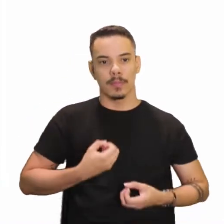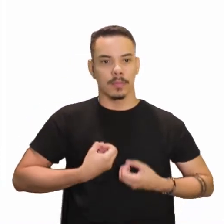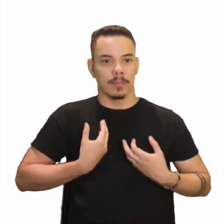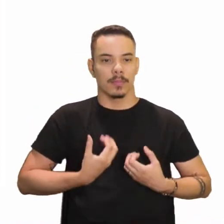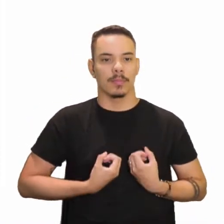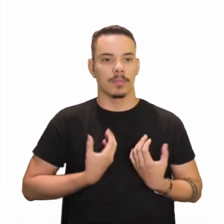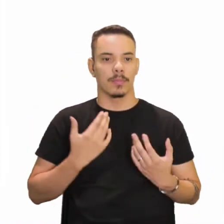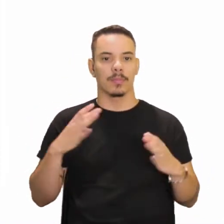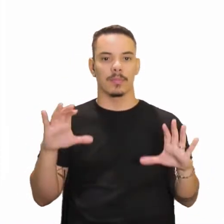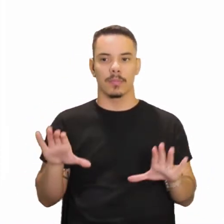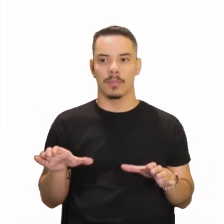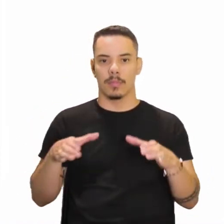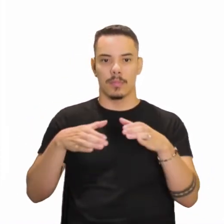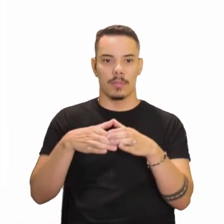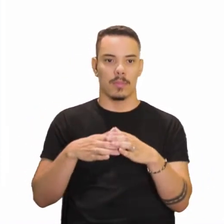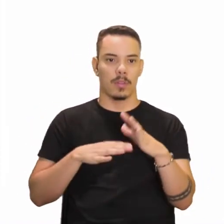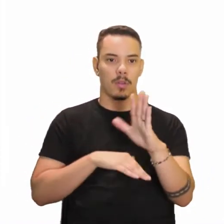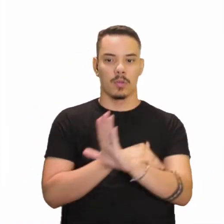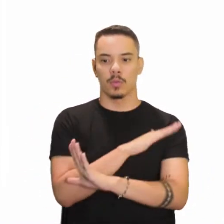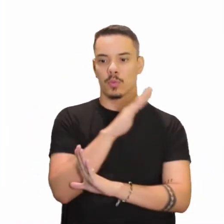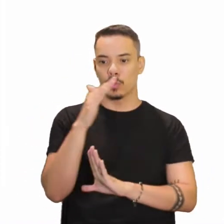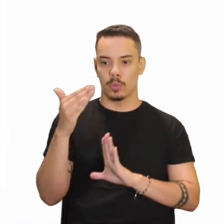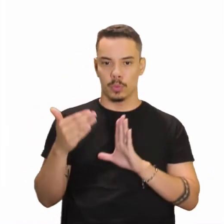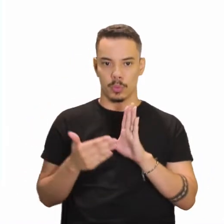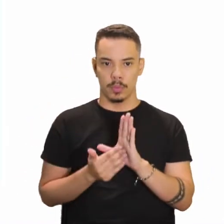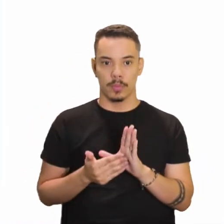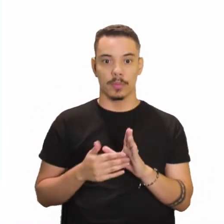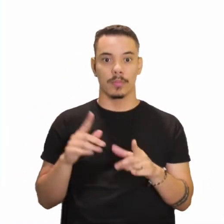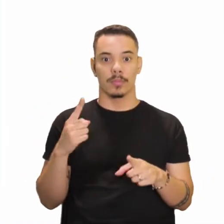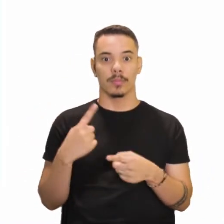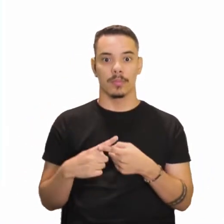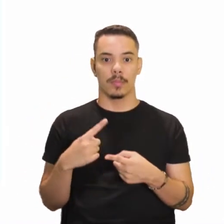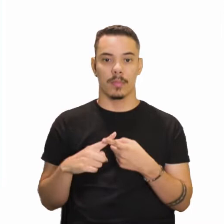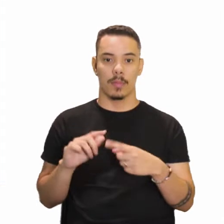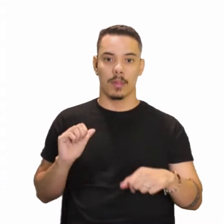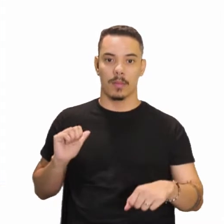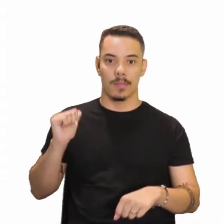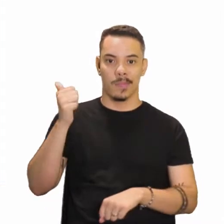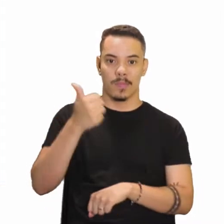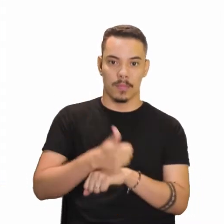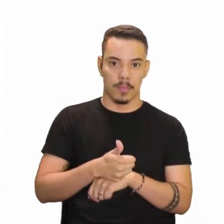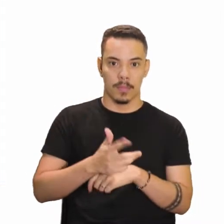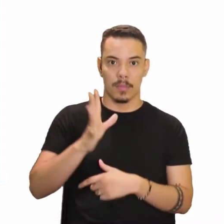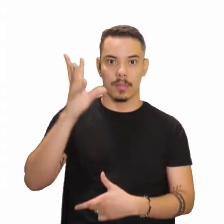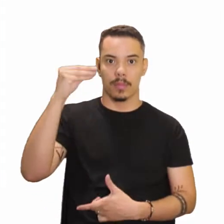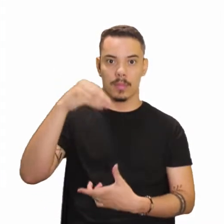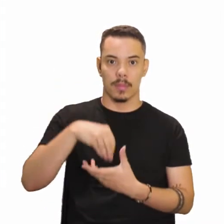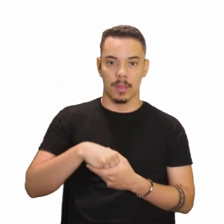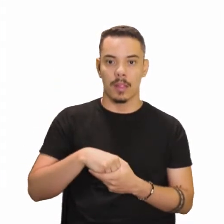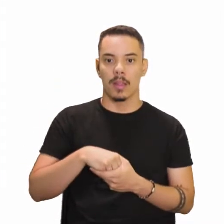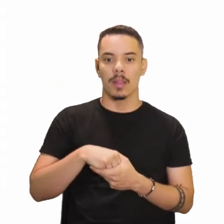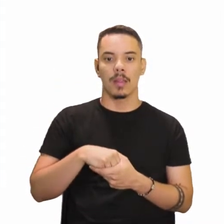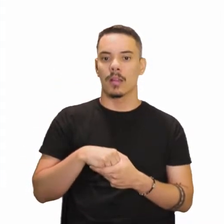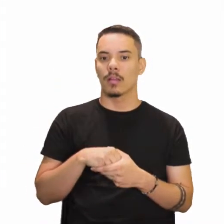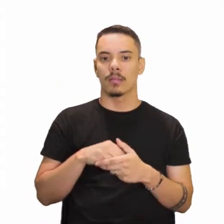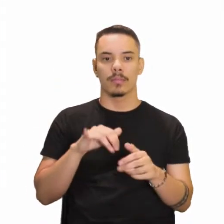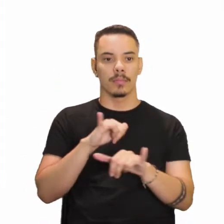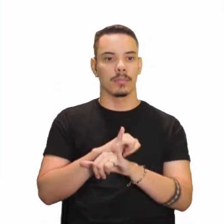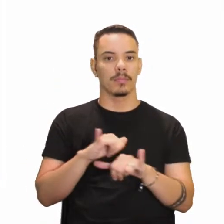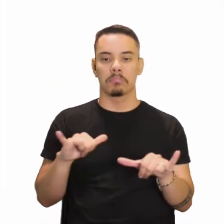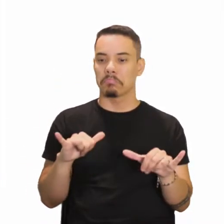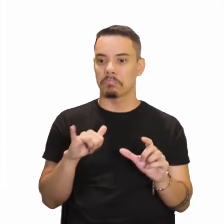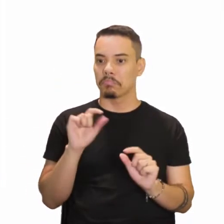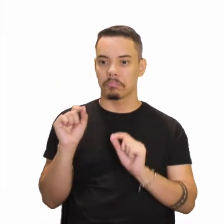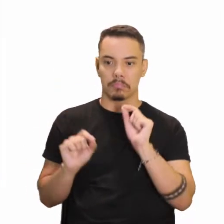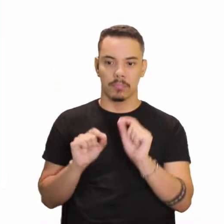expressar a coletividade o posicionamento editorial do veículo que